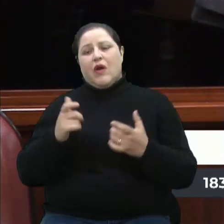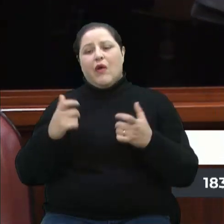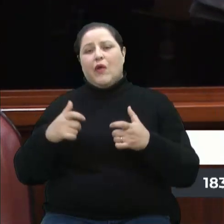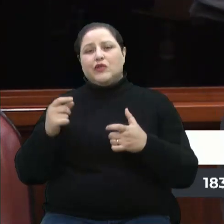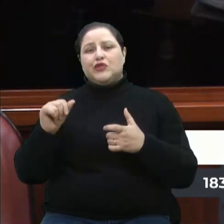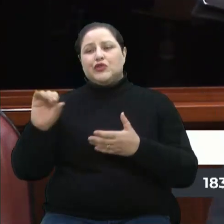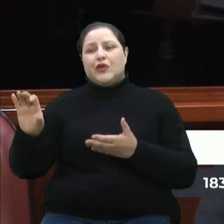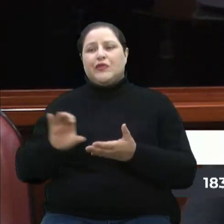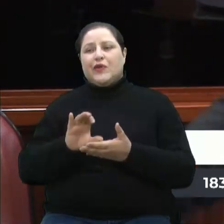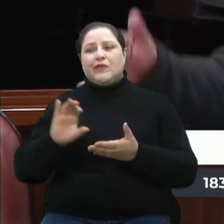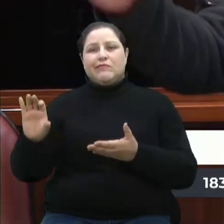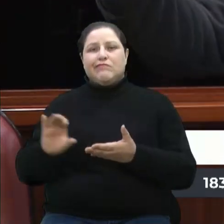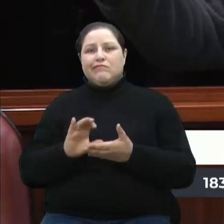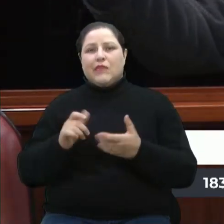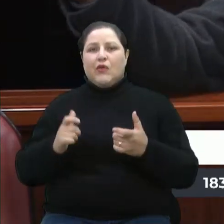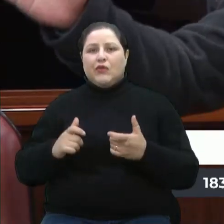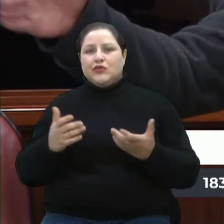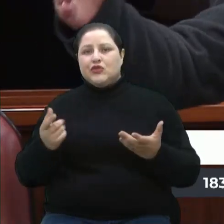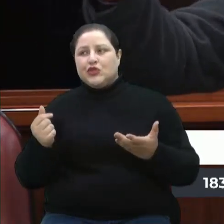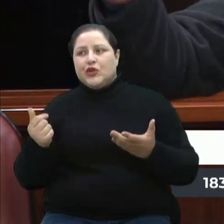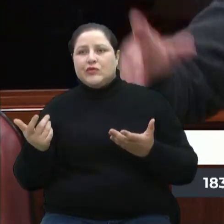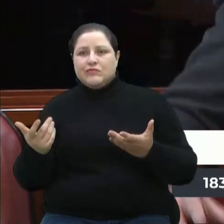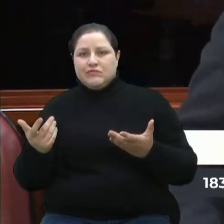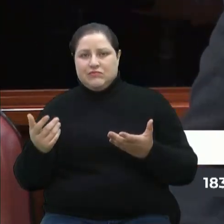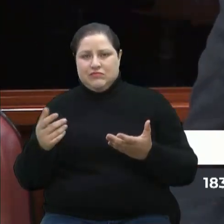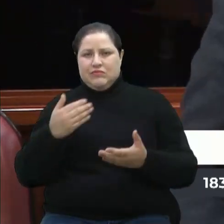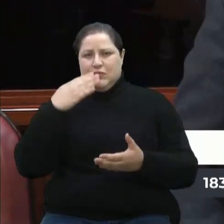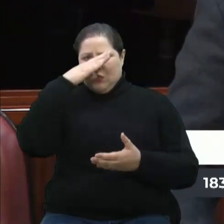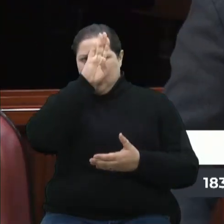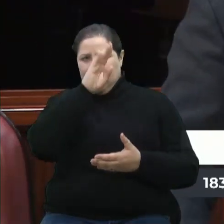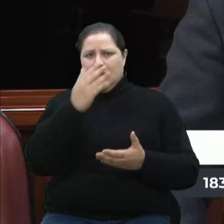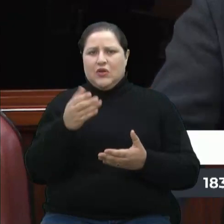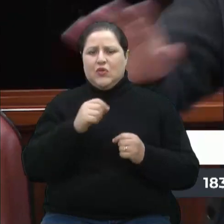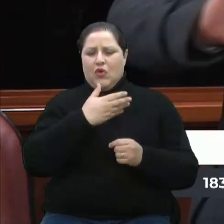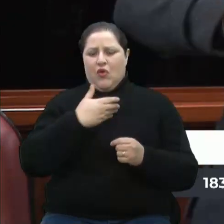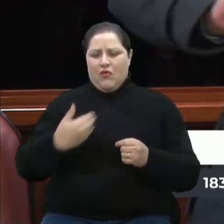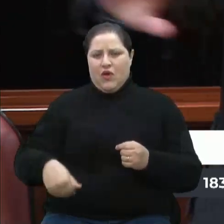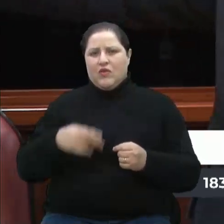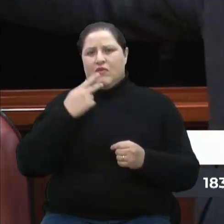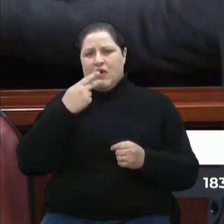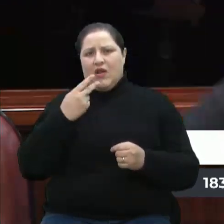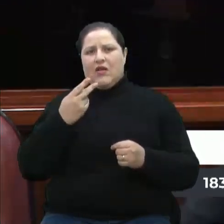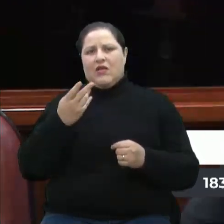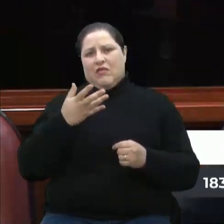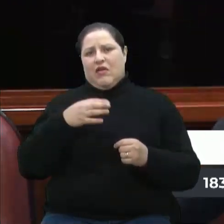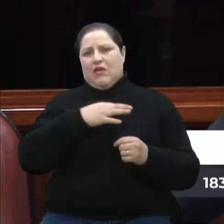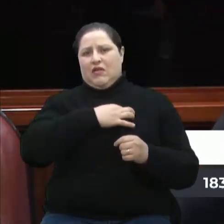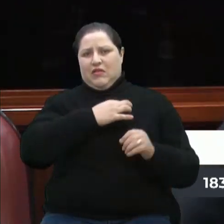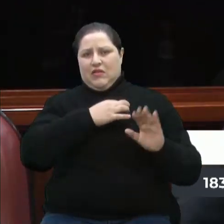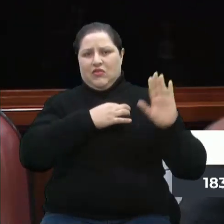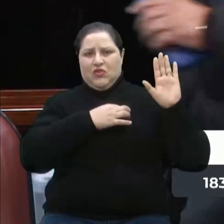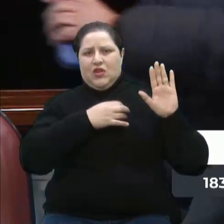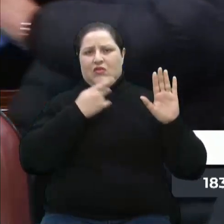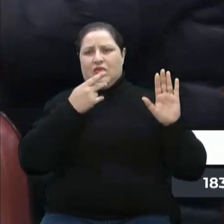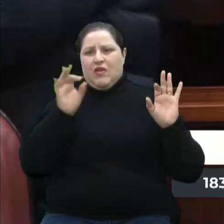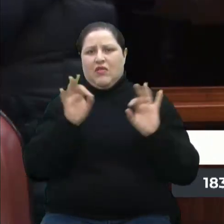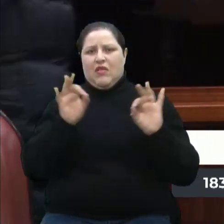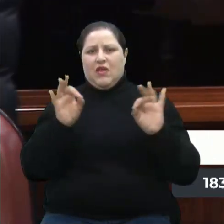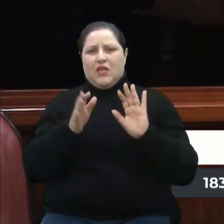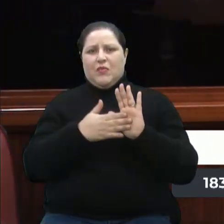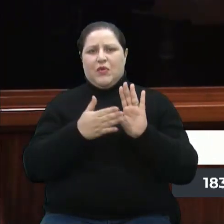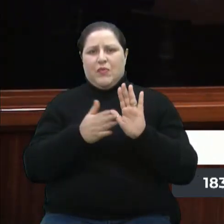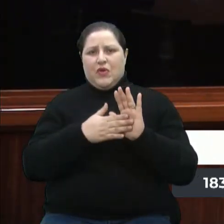vir? O governo, o Bolsonaro, que se coloca como candidato e não apresenta medida nenhuma para melhorar a